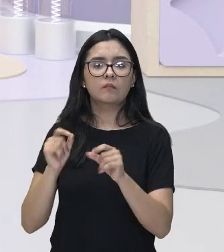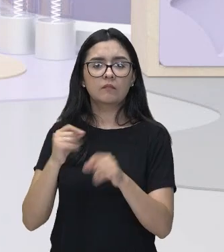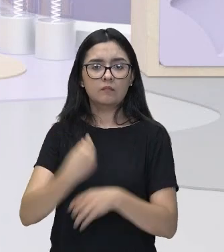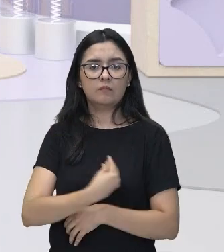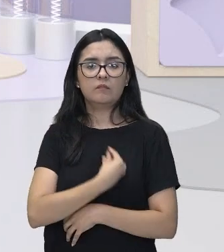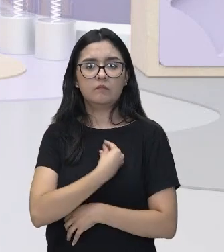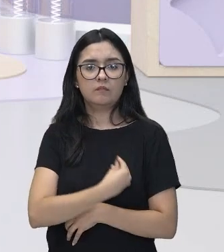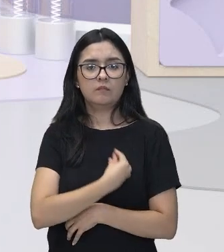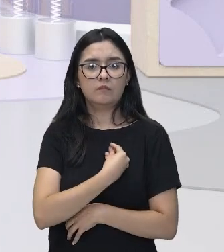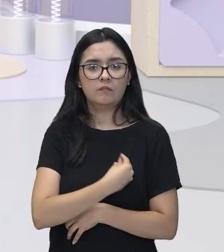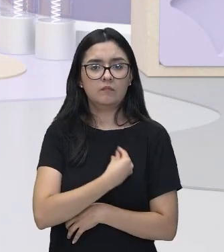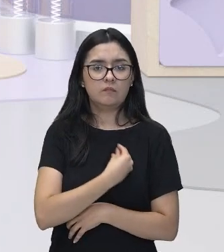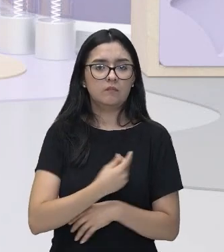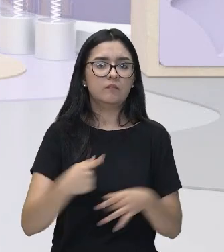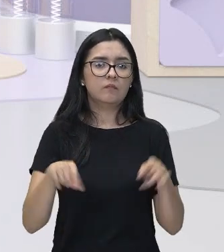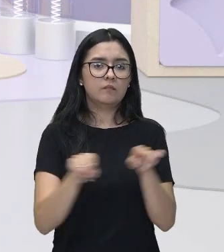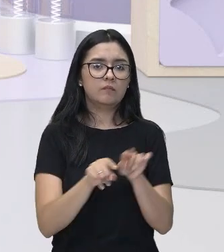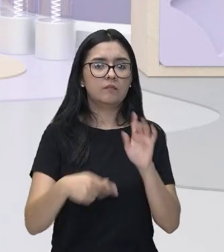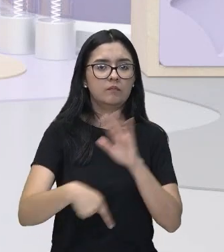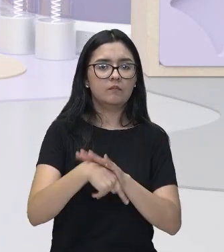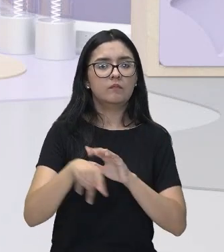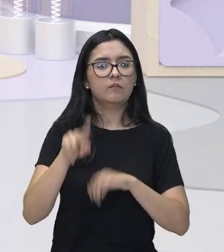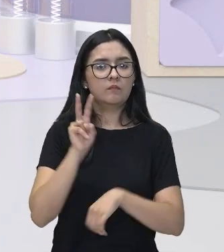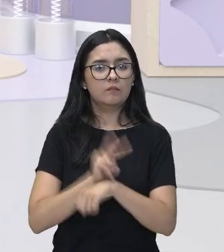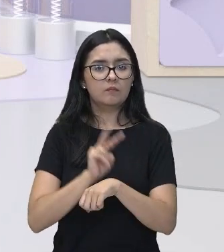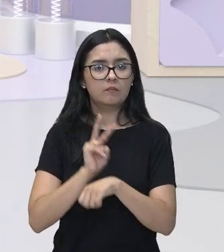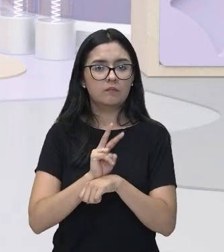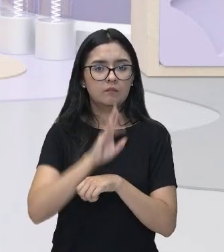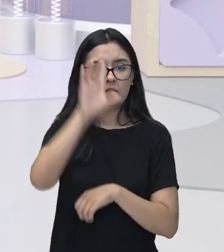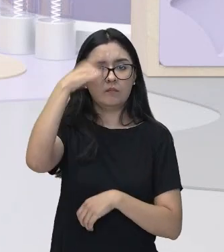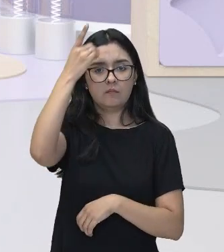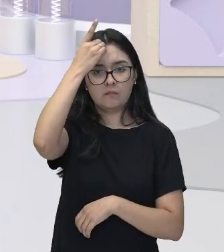vida e da sua proteção como um dom